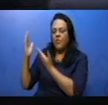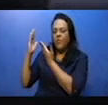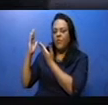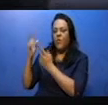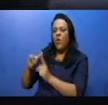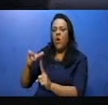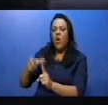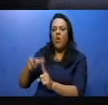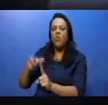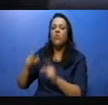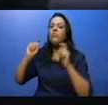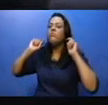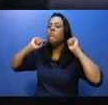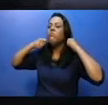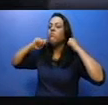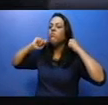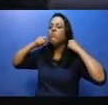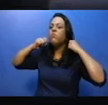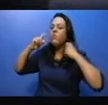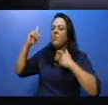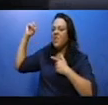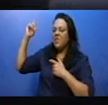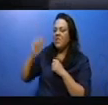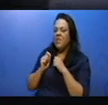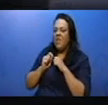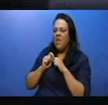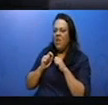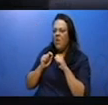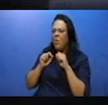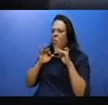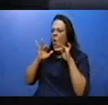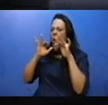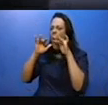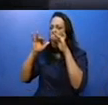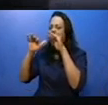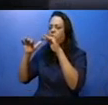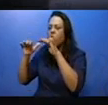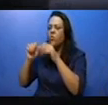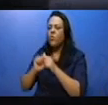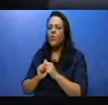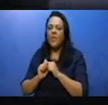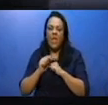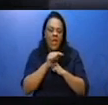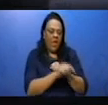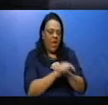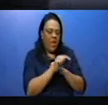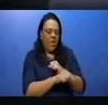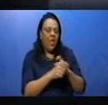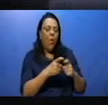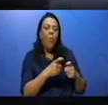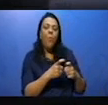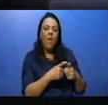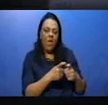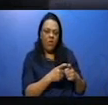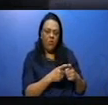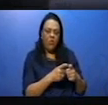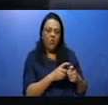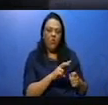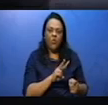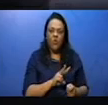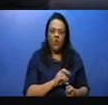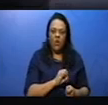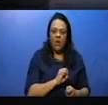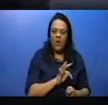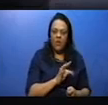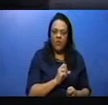Ele é chamado de criatura e demônio por seu criador, que é o Dr. Victor Frankenstein. Após o lançamento do